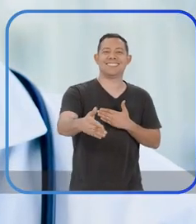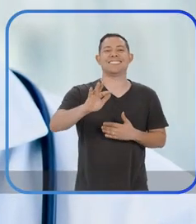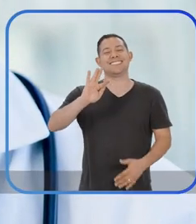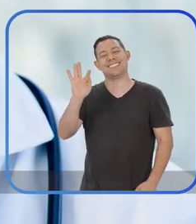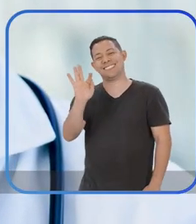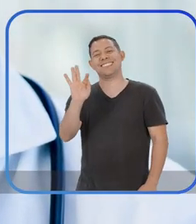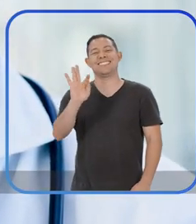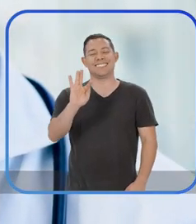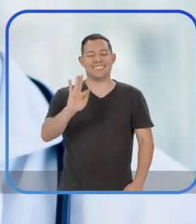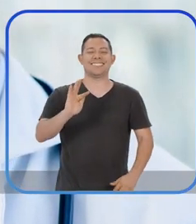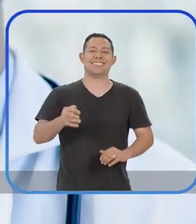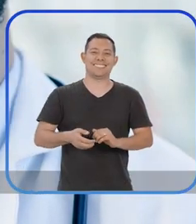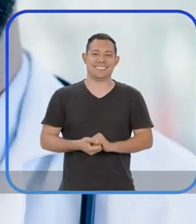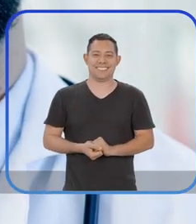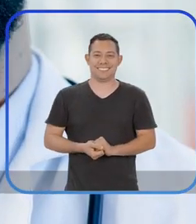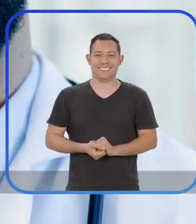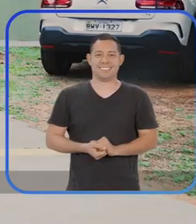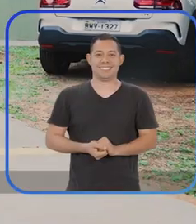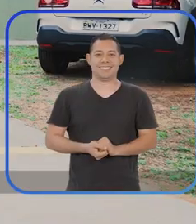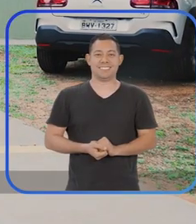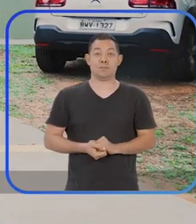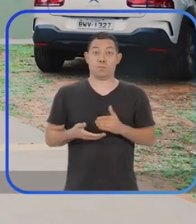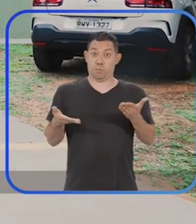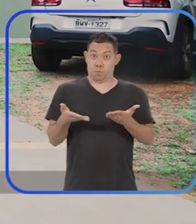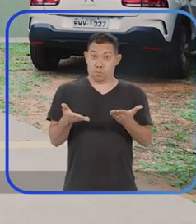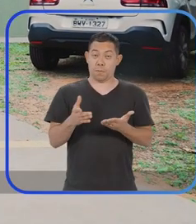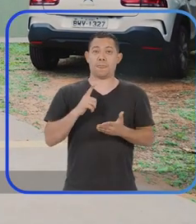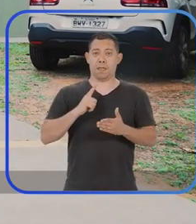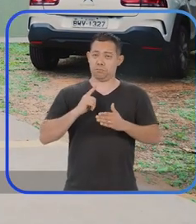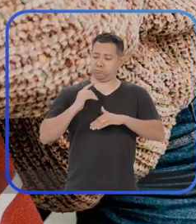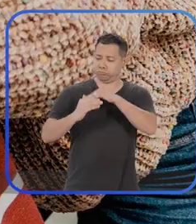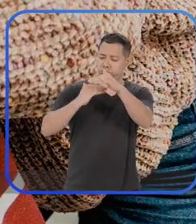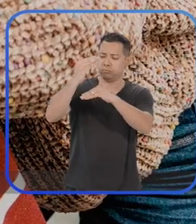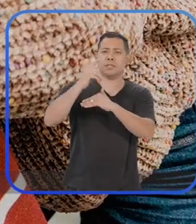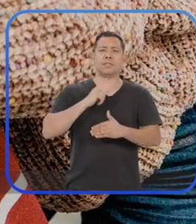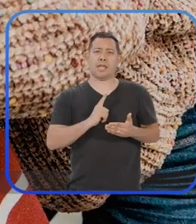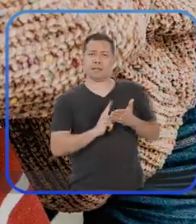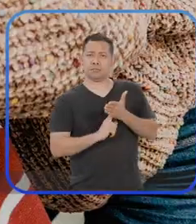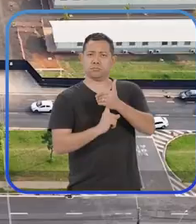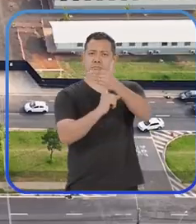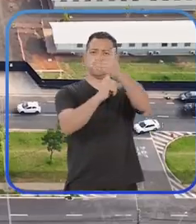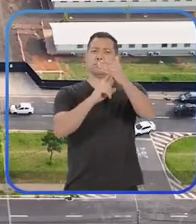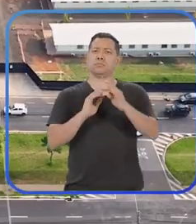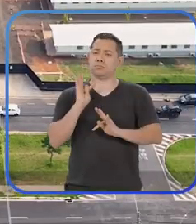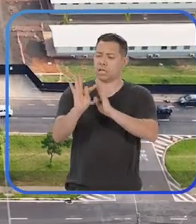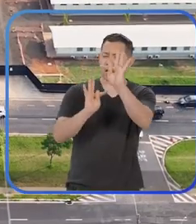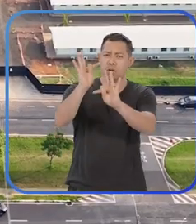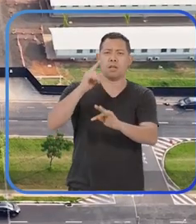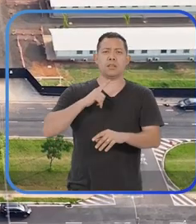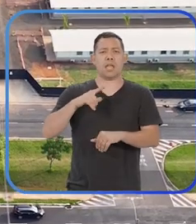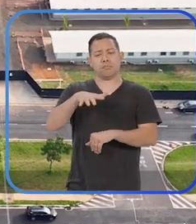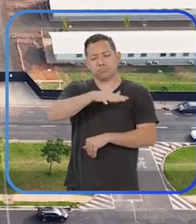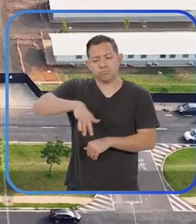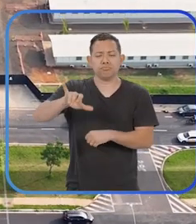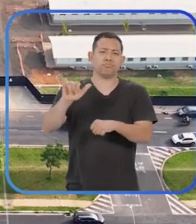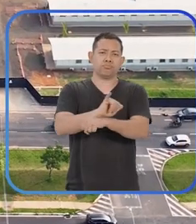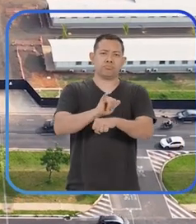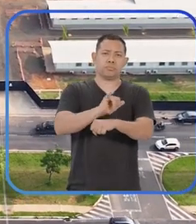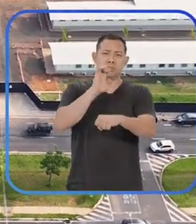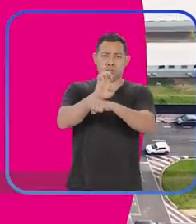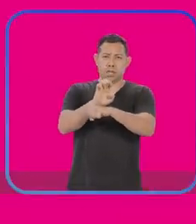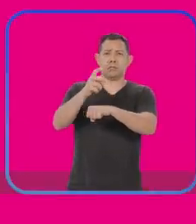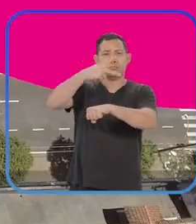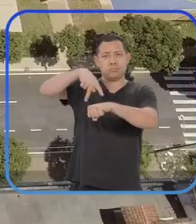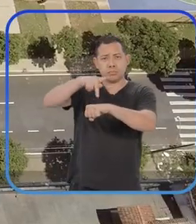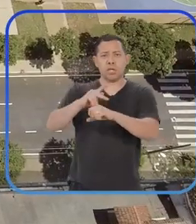Essa é a nossa Franca. Hoje é desenvolvida e cheia de tecnologia, em áreas estratégicas para o Estado e para o